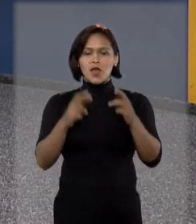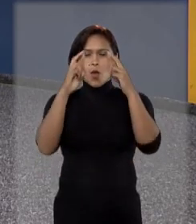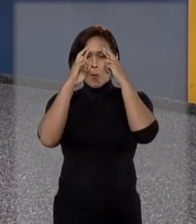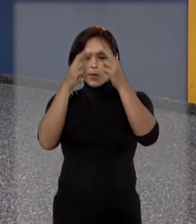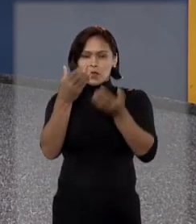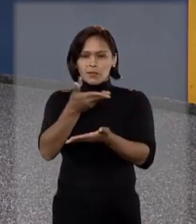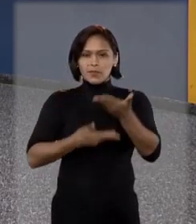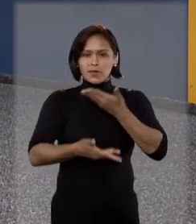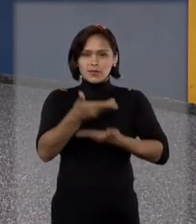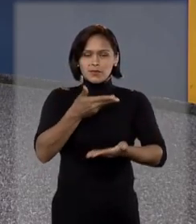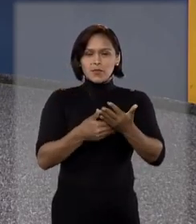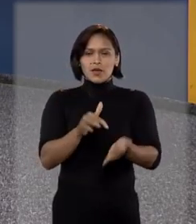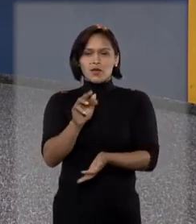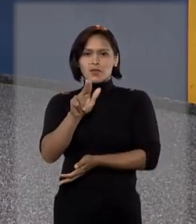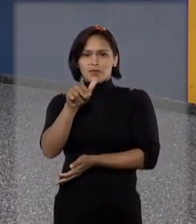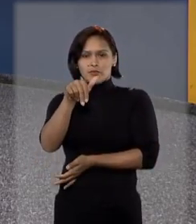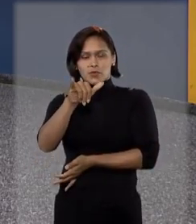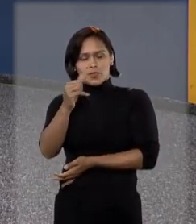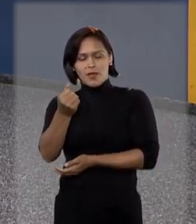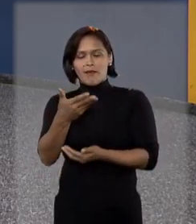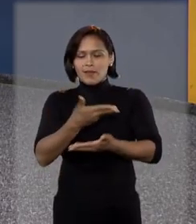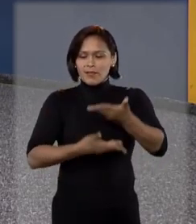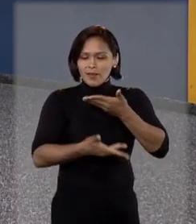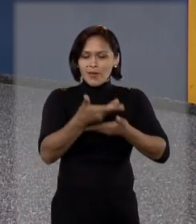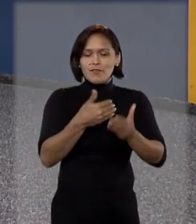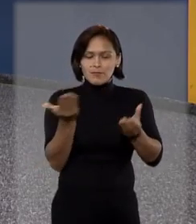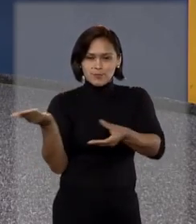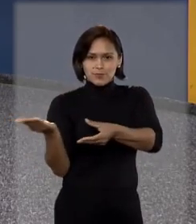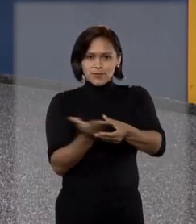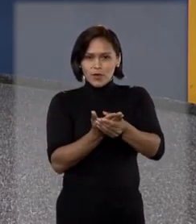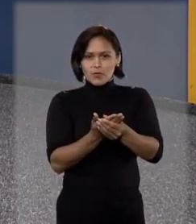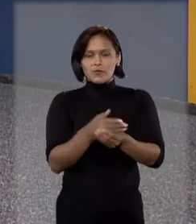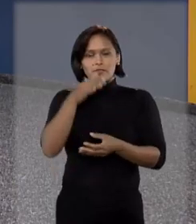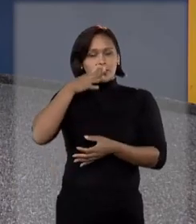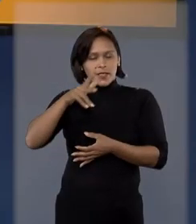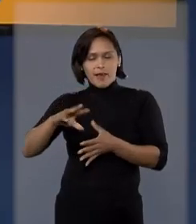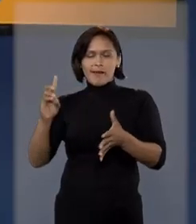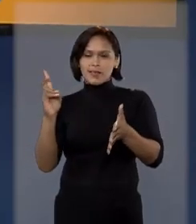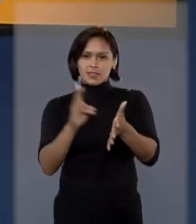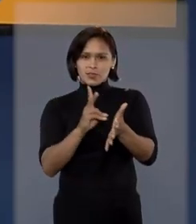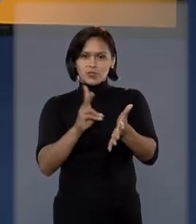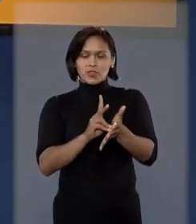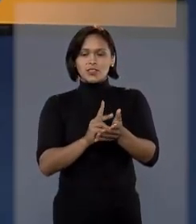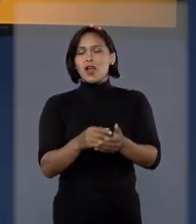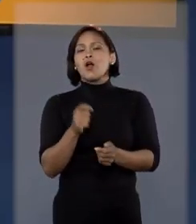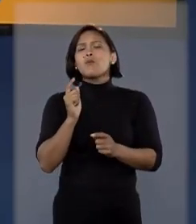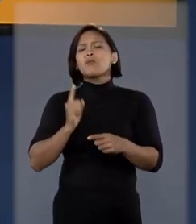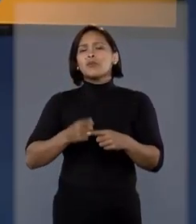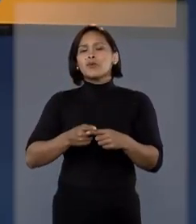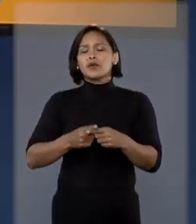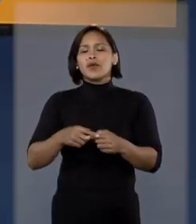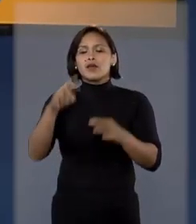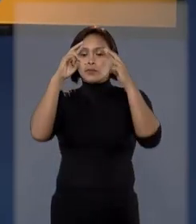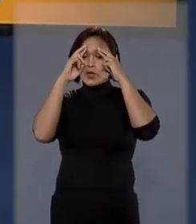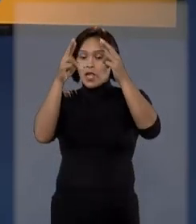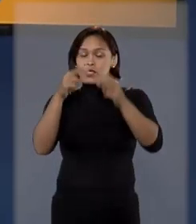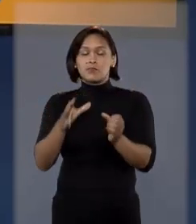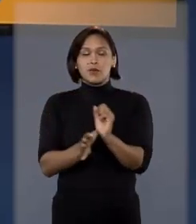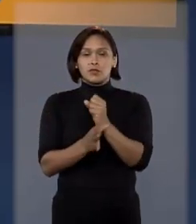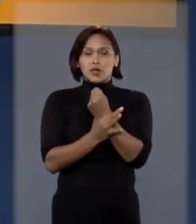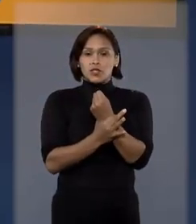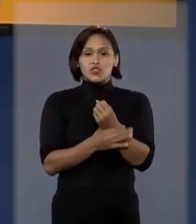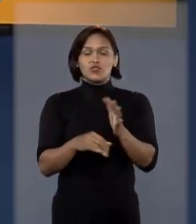obrigatória a participação da FUNAI em ações que envolvem criança indígena. A decisão é para garantir o respeito